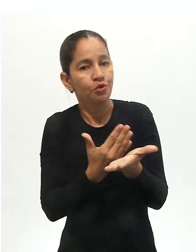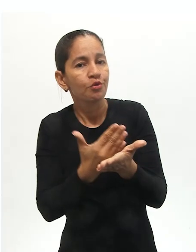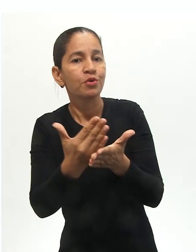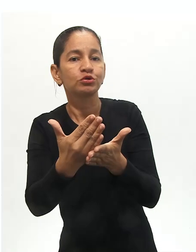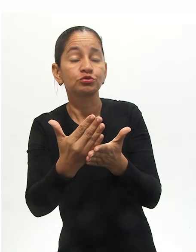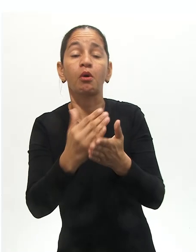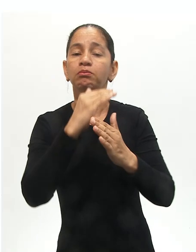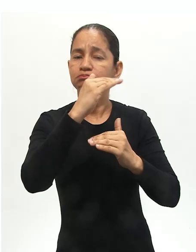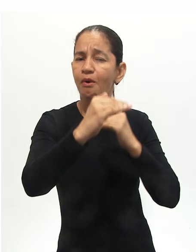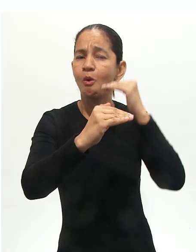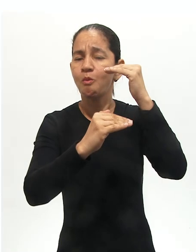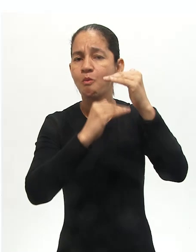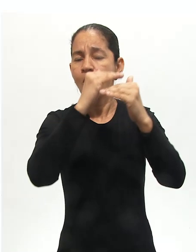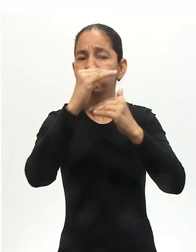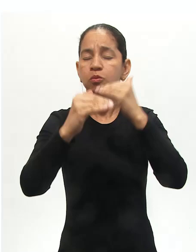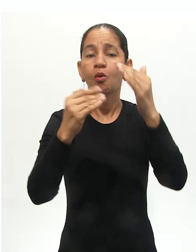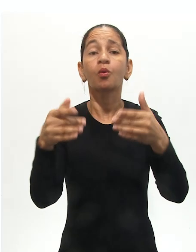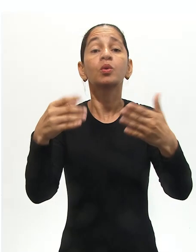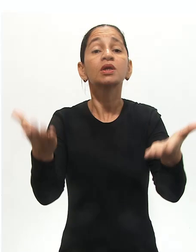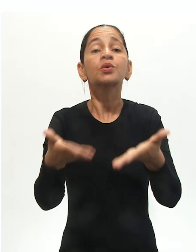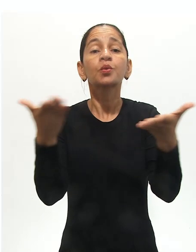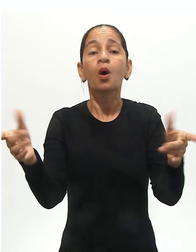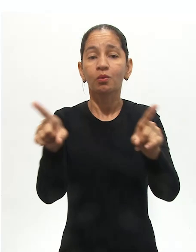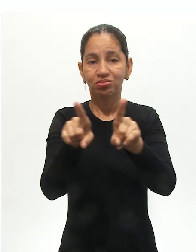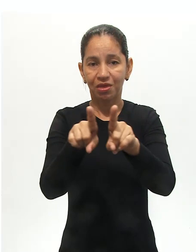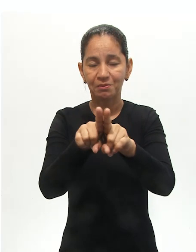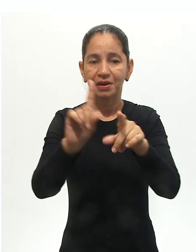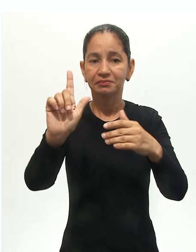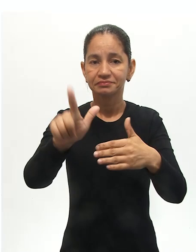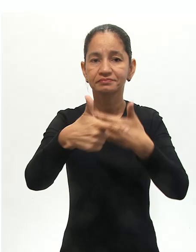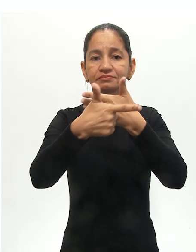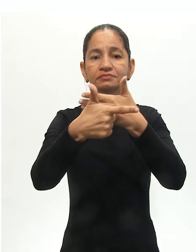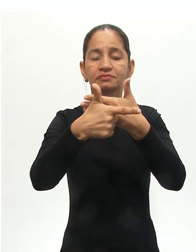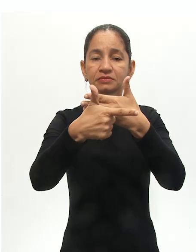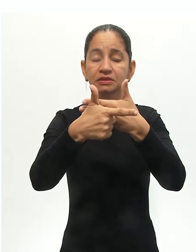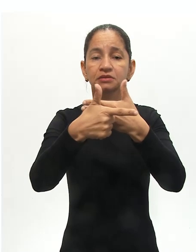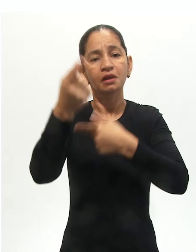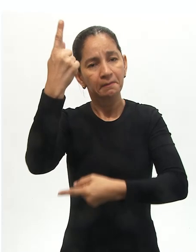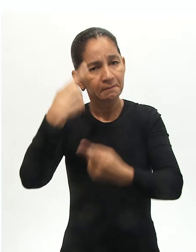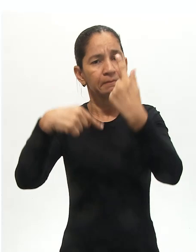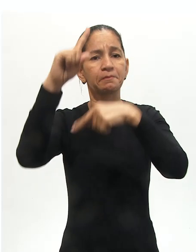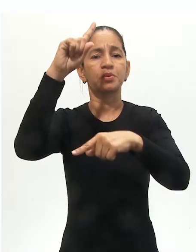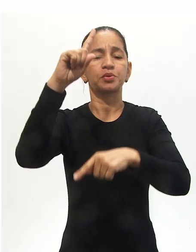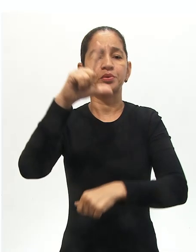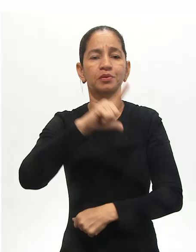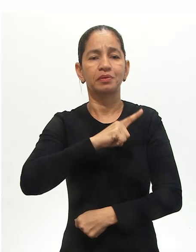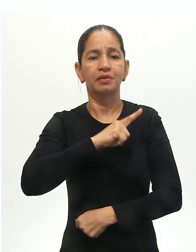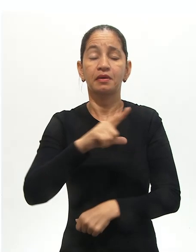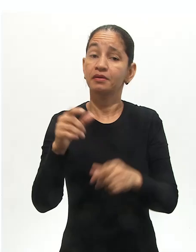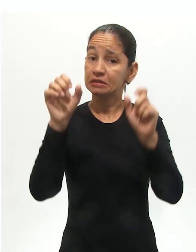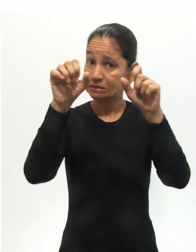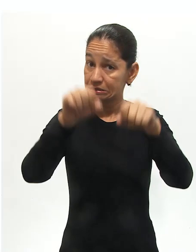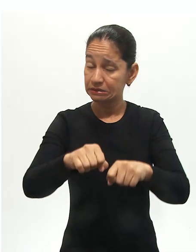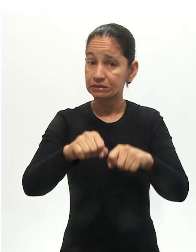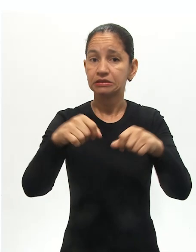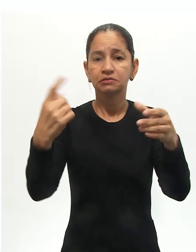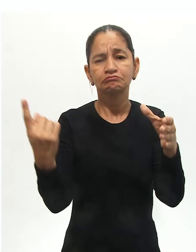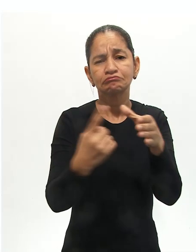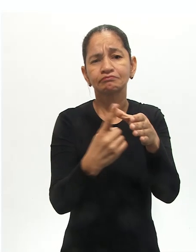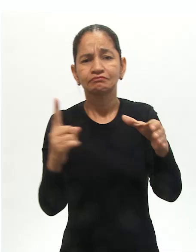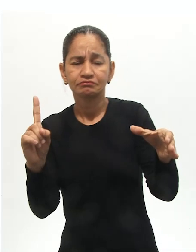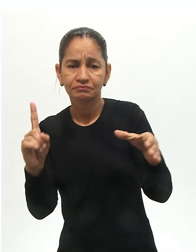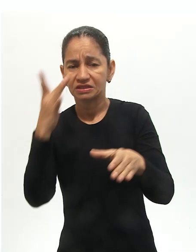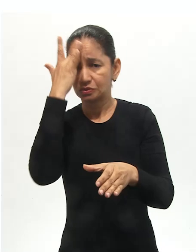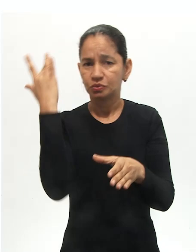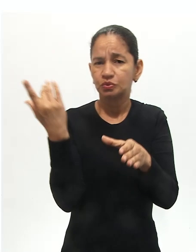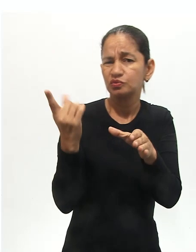concepções pedagógicas e o papel da educação na superação, reprodução da marginalidade